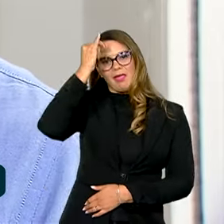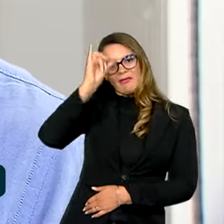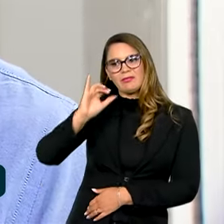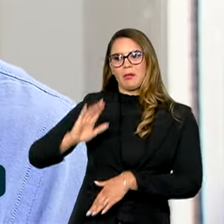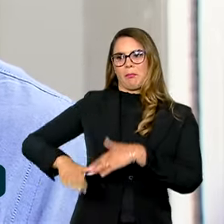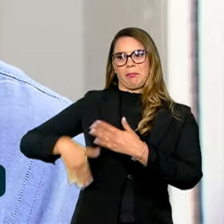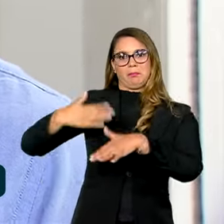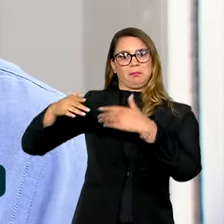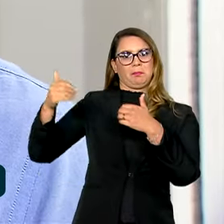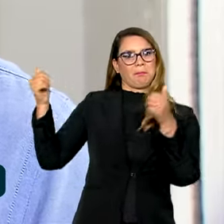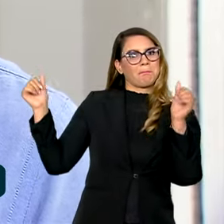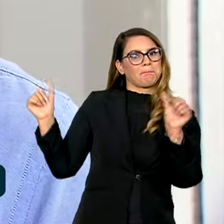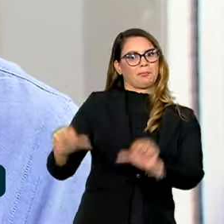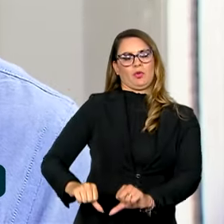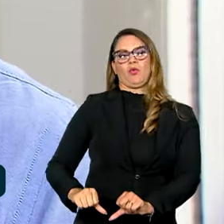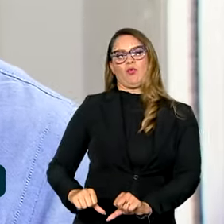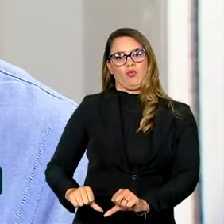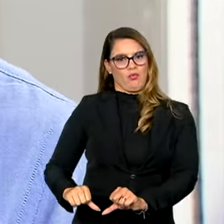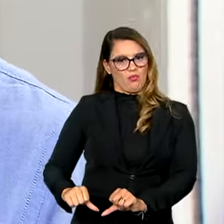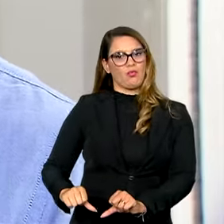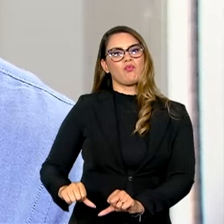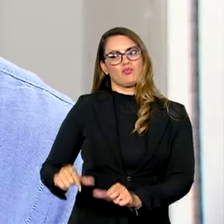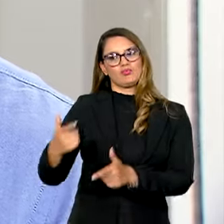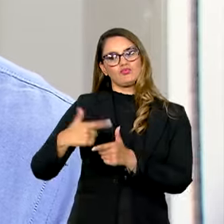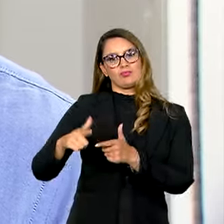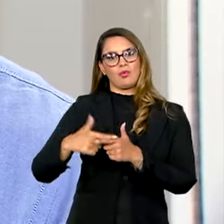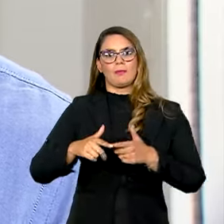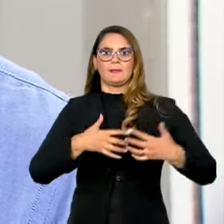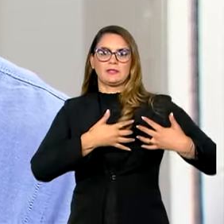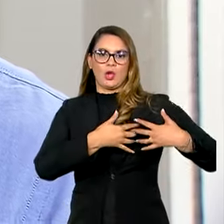então, a evolução para a forma crônica e as principais complicações, que são cardíacas e intestinais.